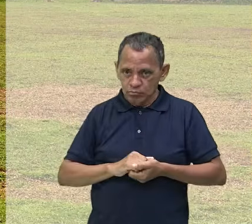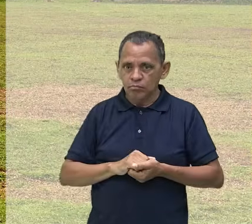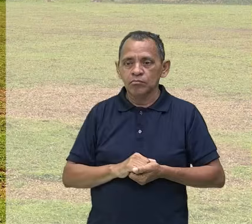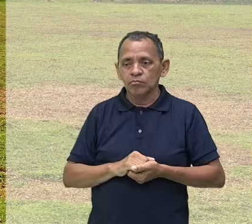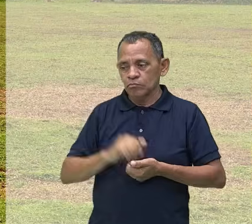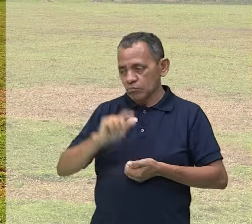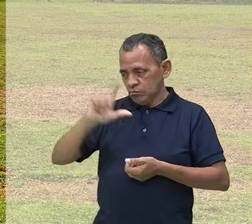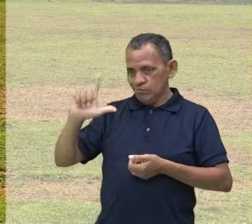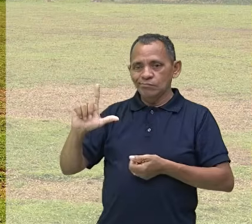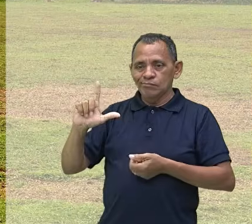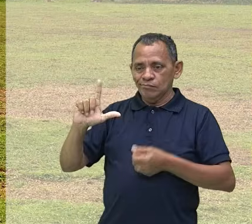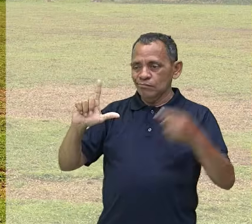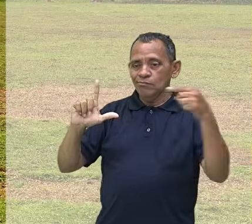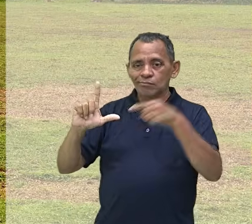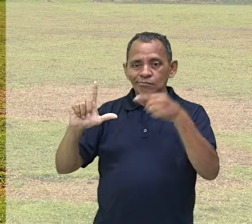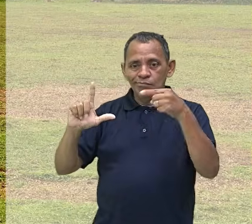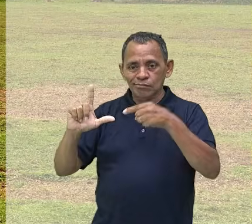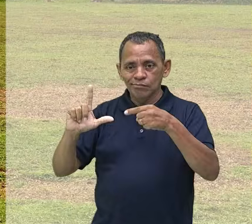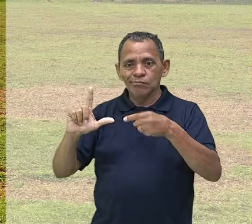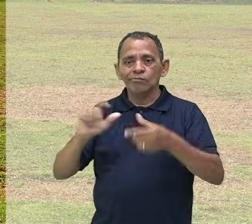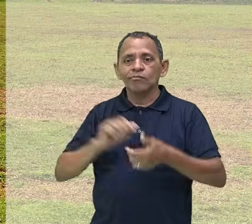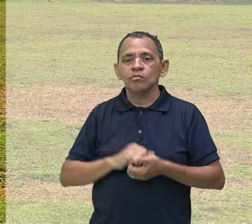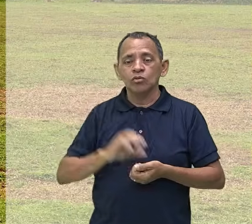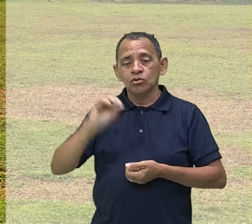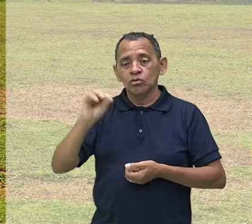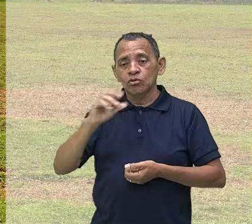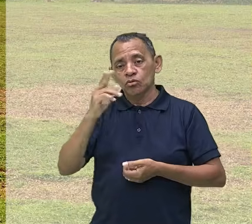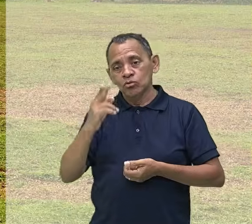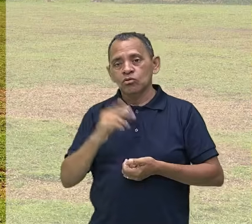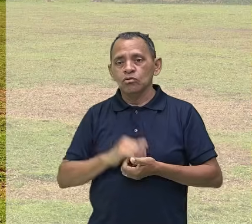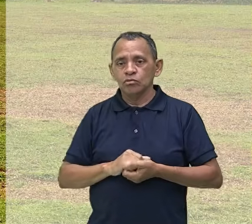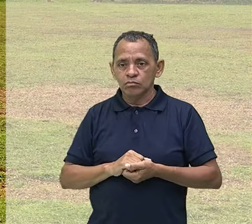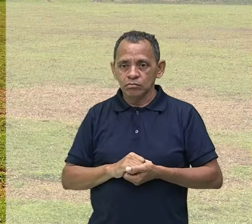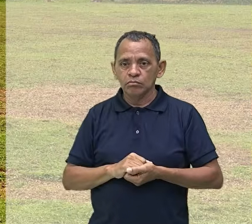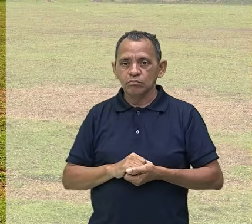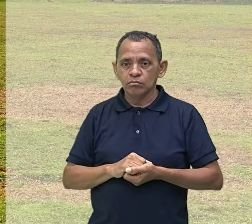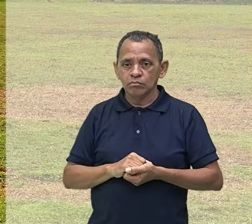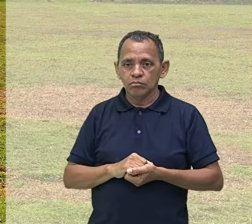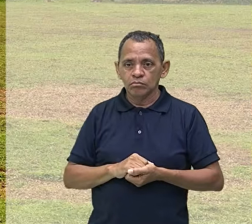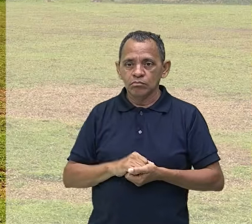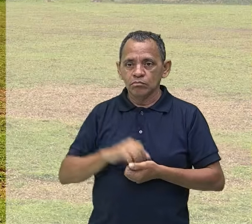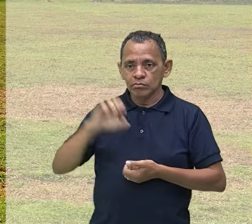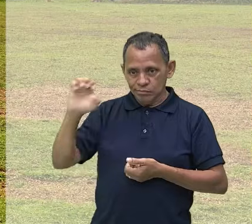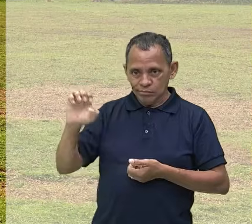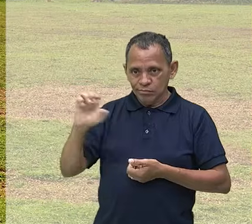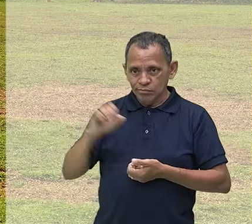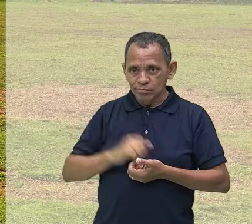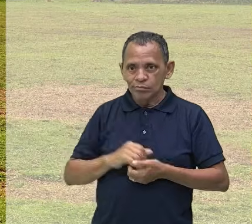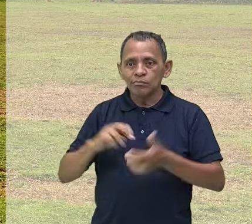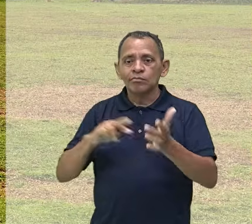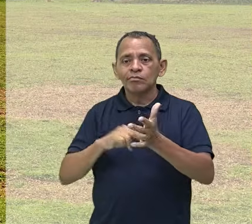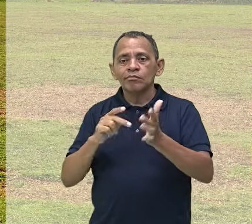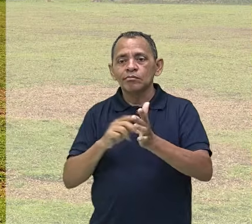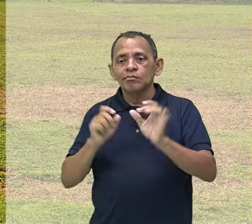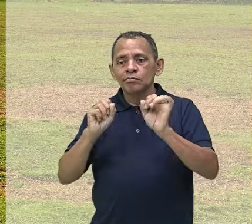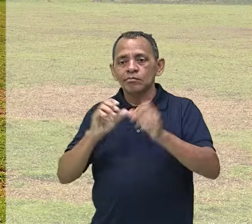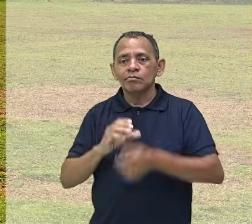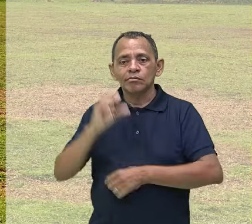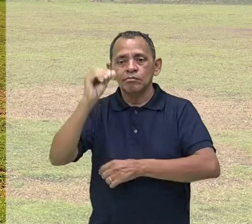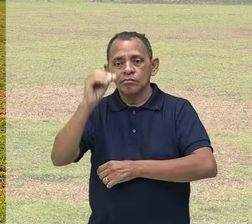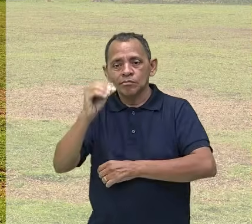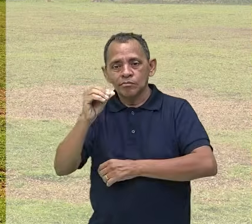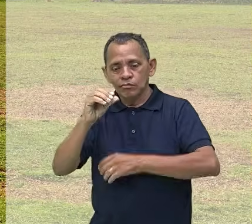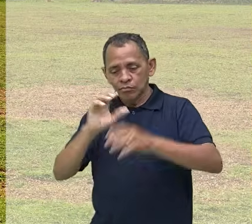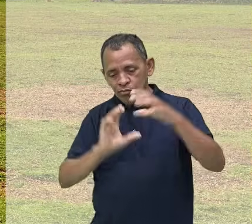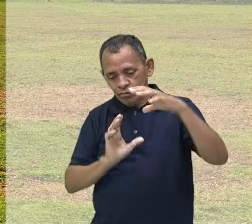letra L, né, a siglinha L, ou a letra E, também, gente, é conhecido como